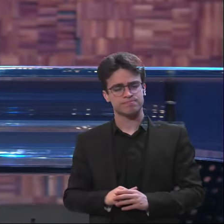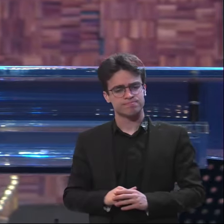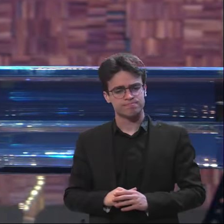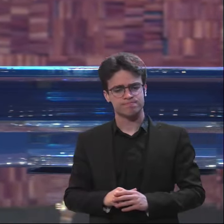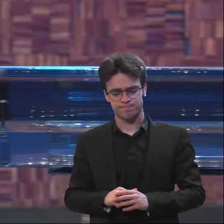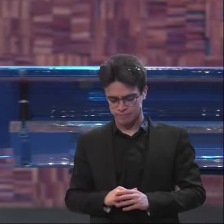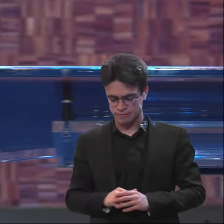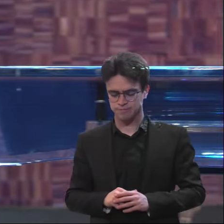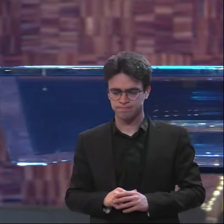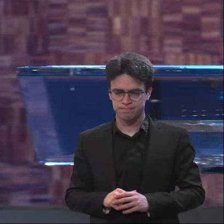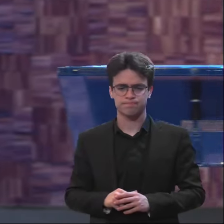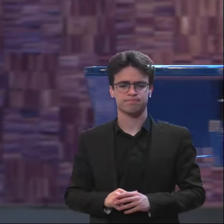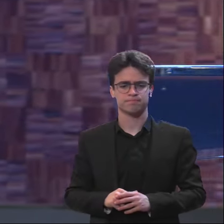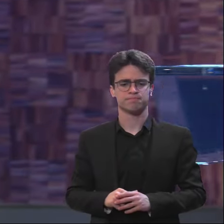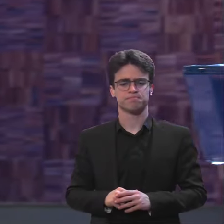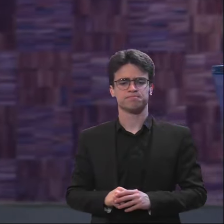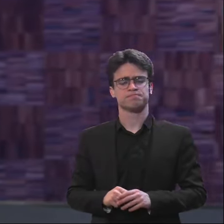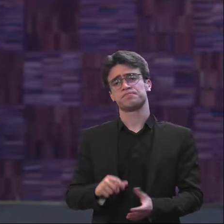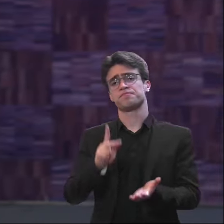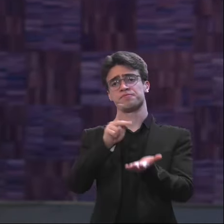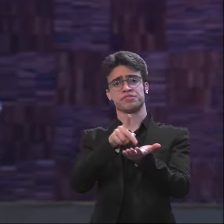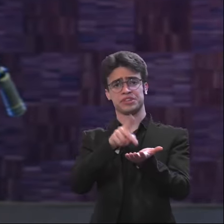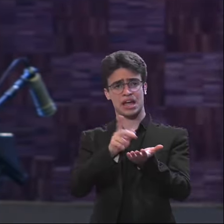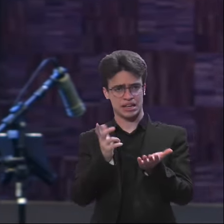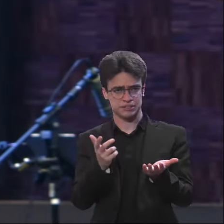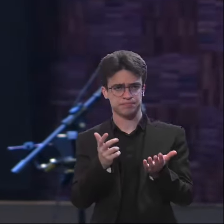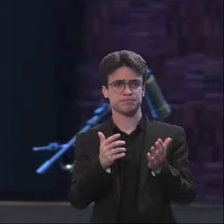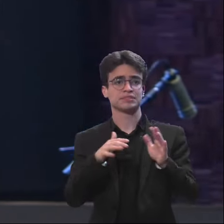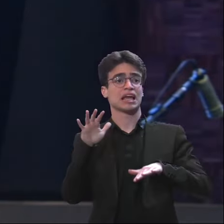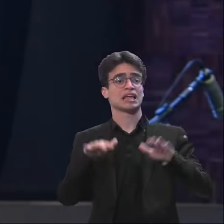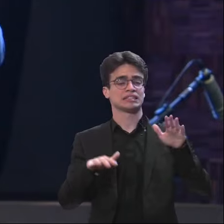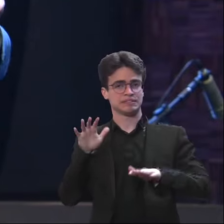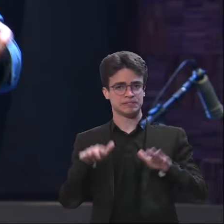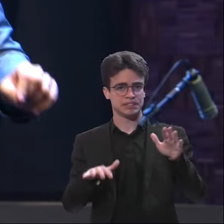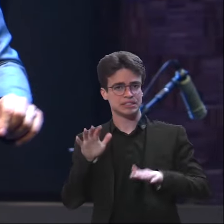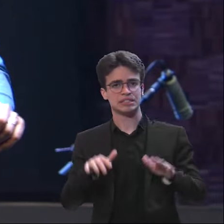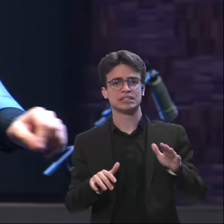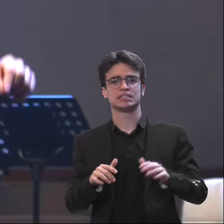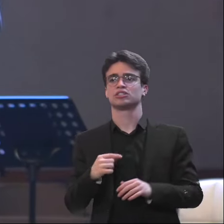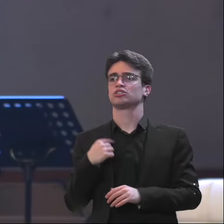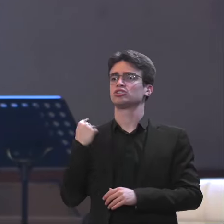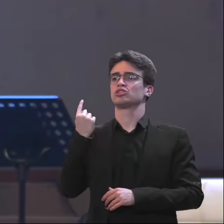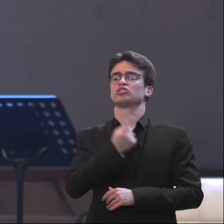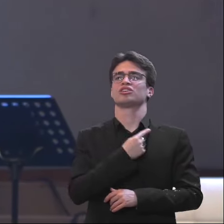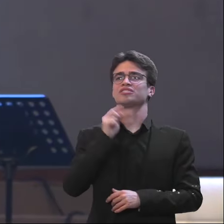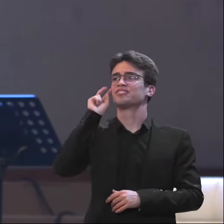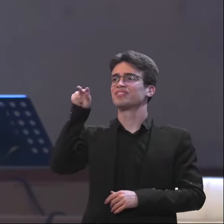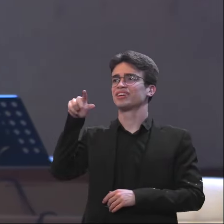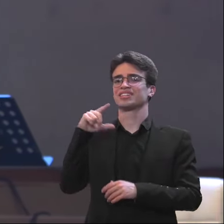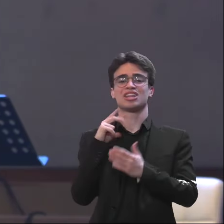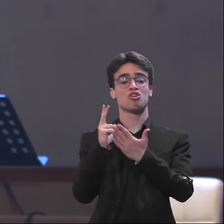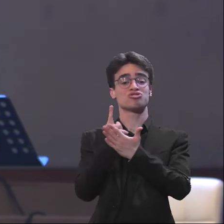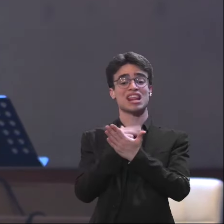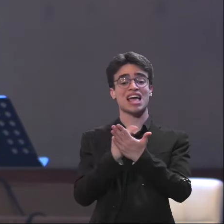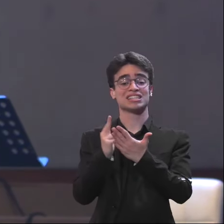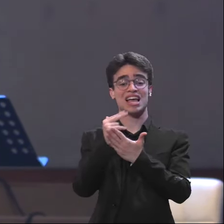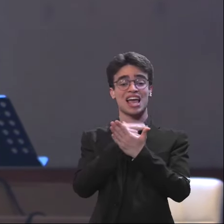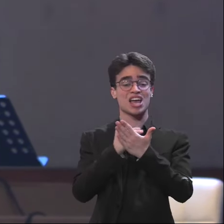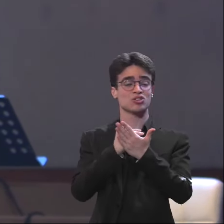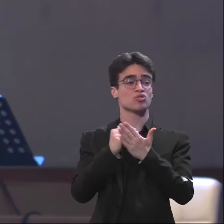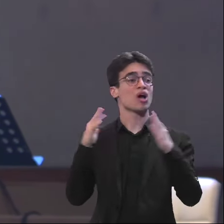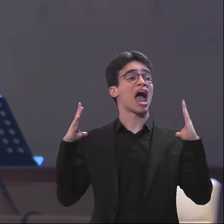Às vezes, a gente vê aqueles desenhos dos anjos, né? Normalmente com aquela